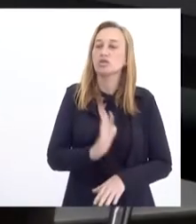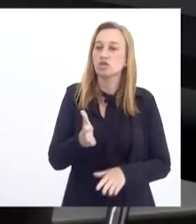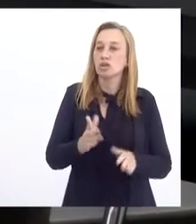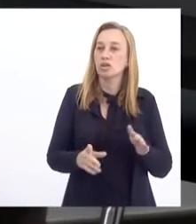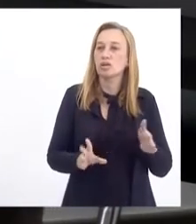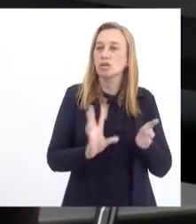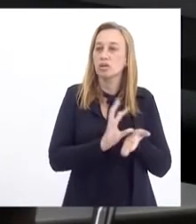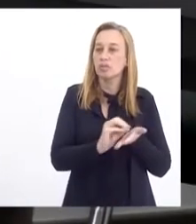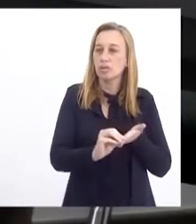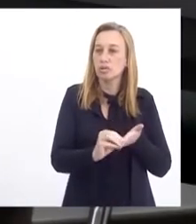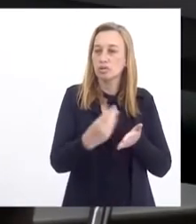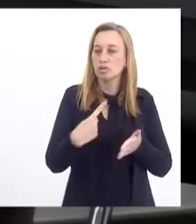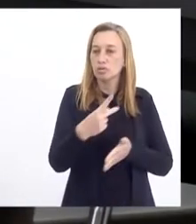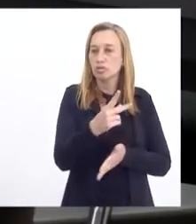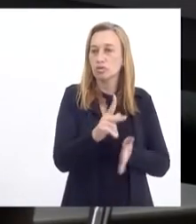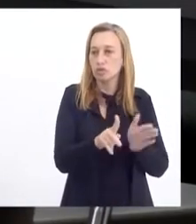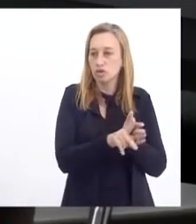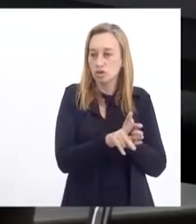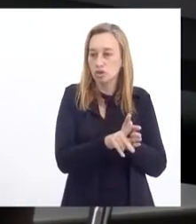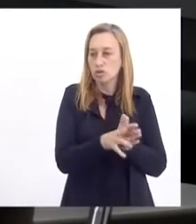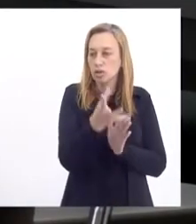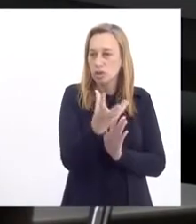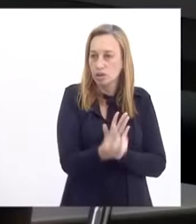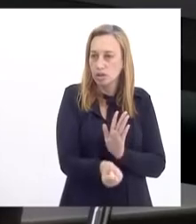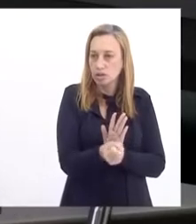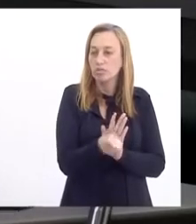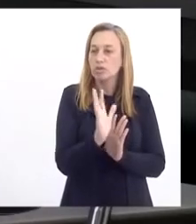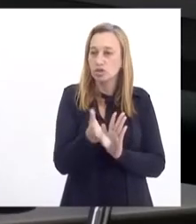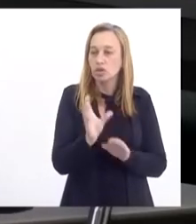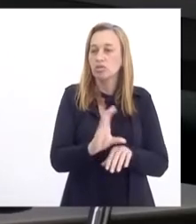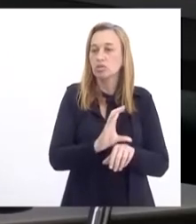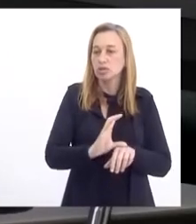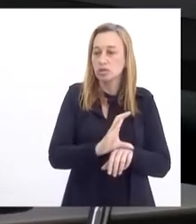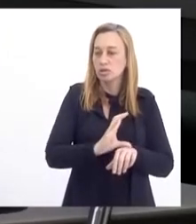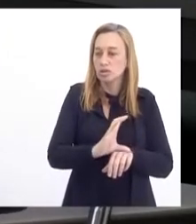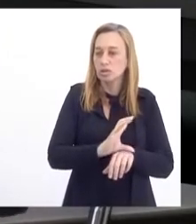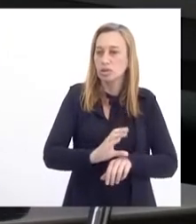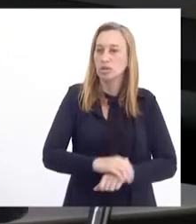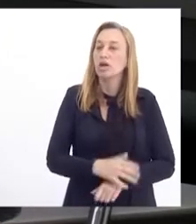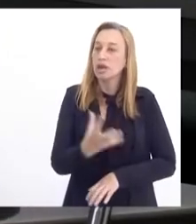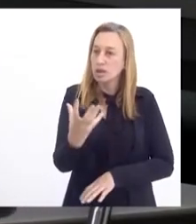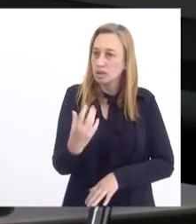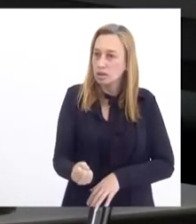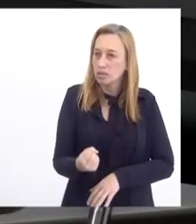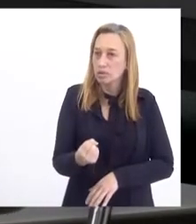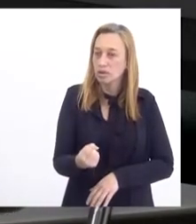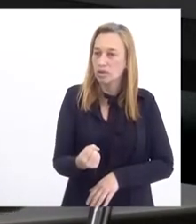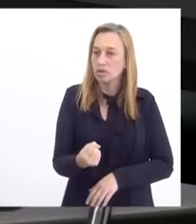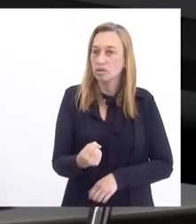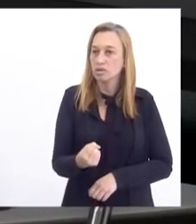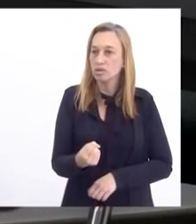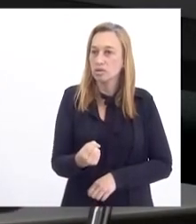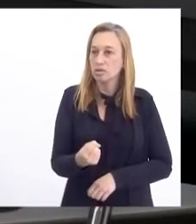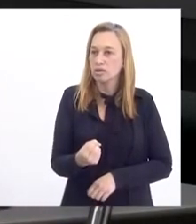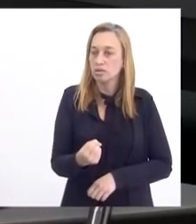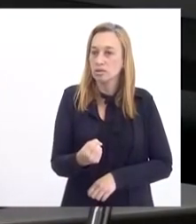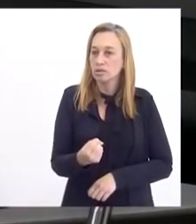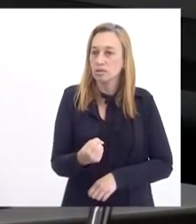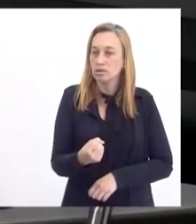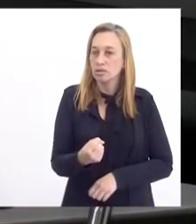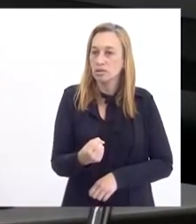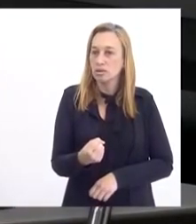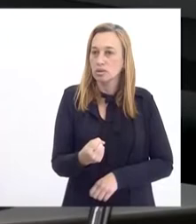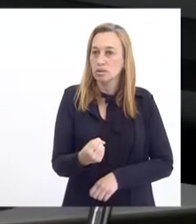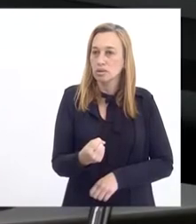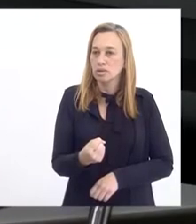pauta, já recebeu parecer de constitucionalidade, recebeu em plenário